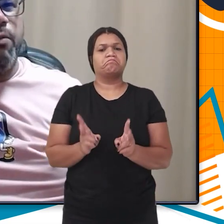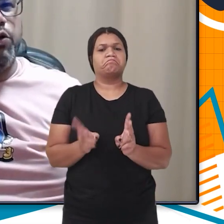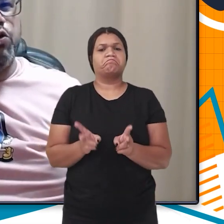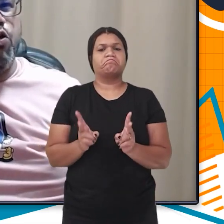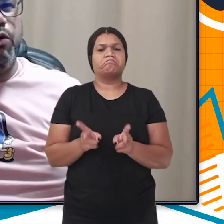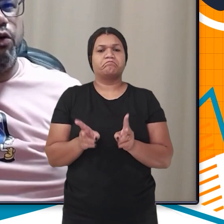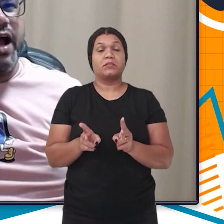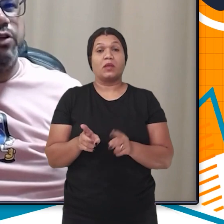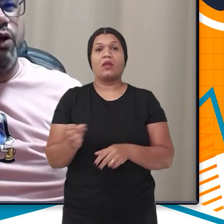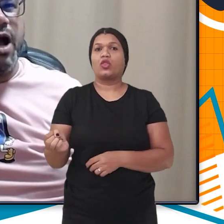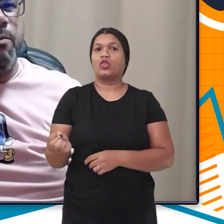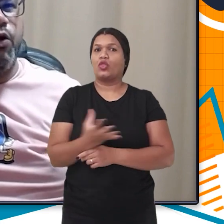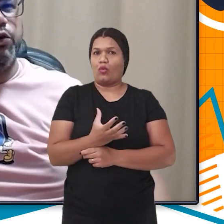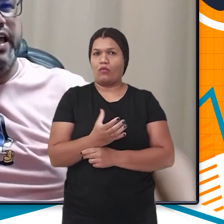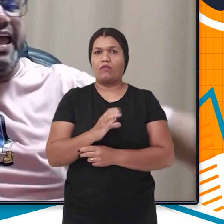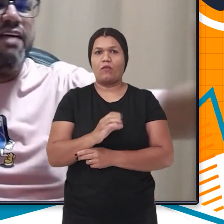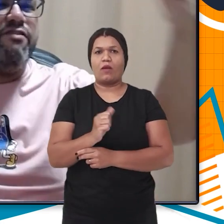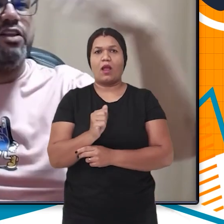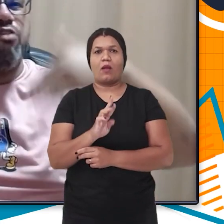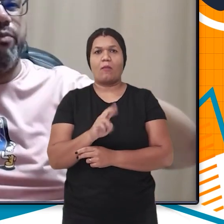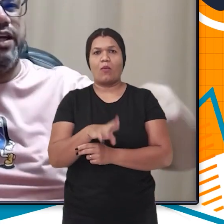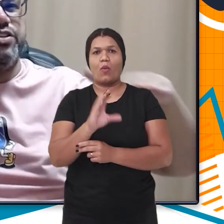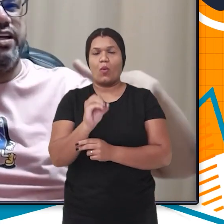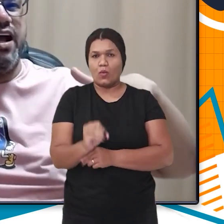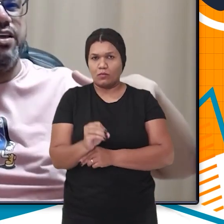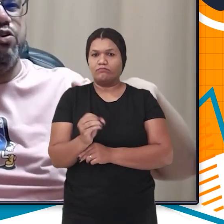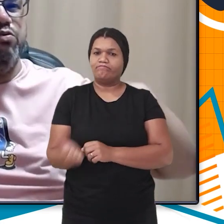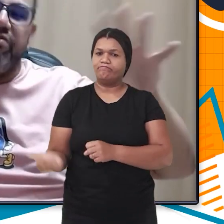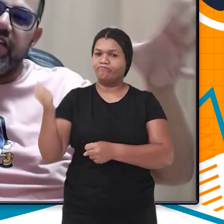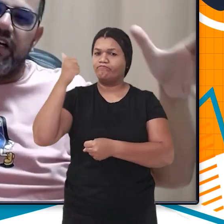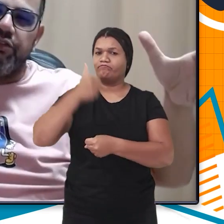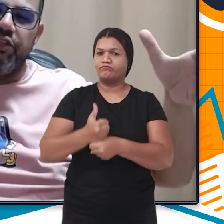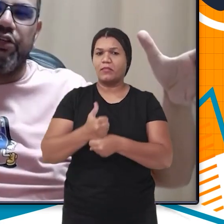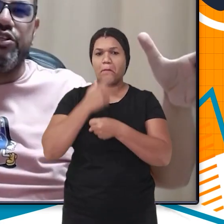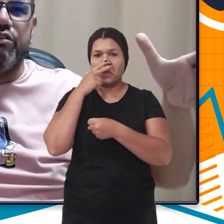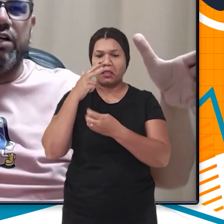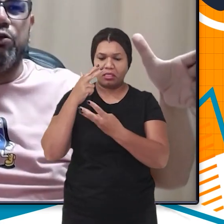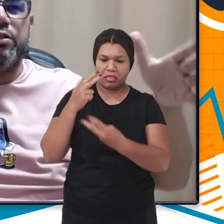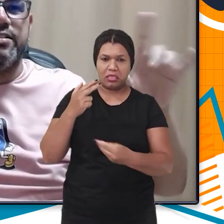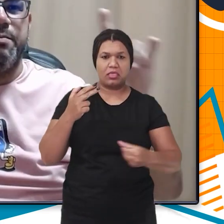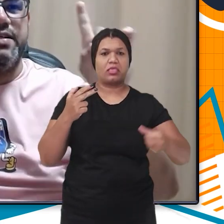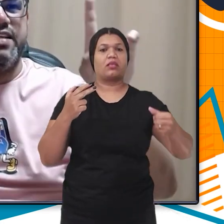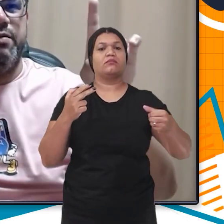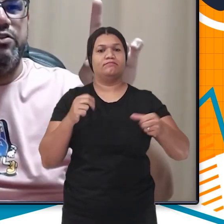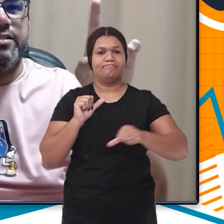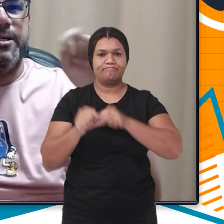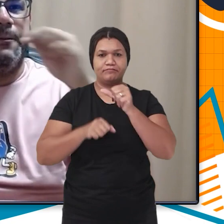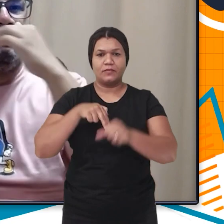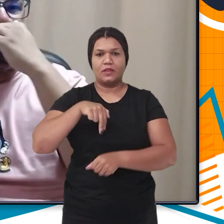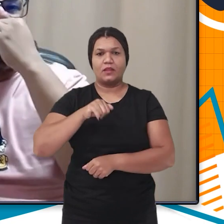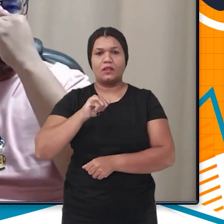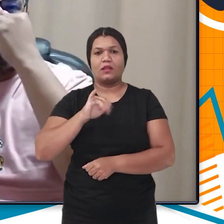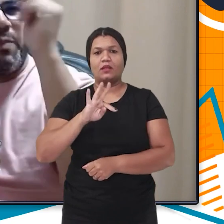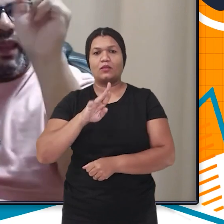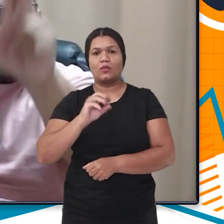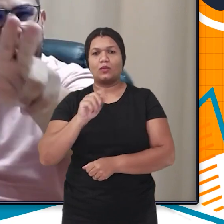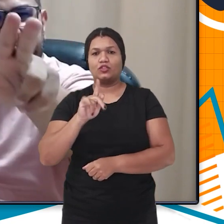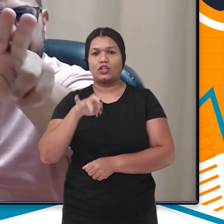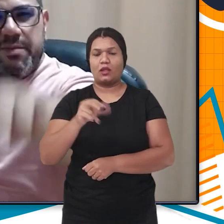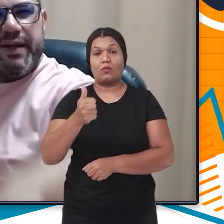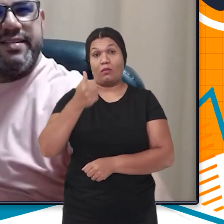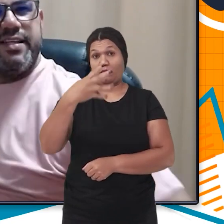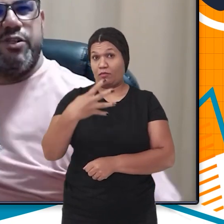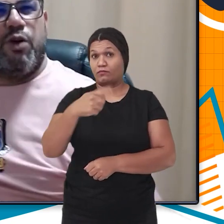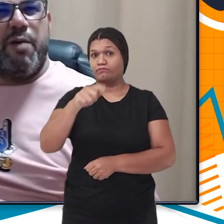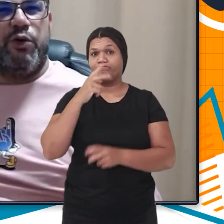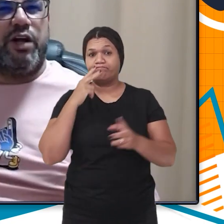novo carbono ocupa o lugar do carbono que eventualmente decaiu, virando nitrogênio 14. Perceba você,